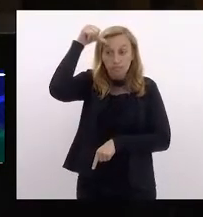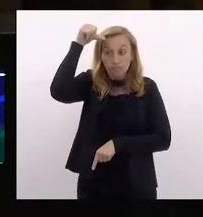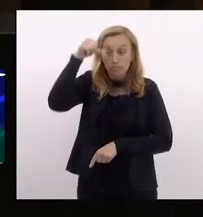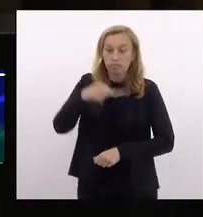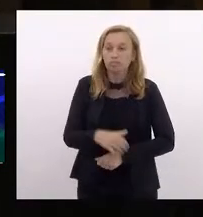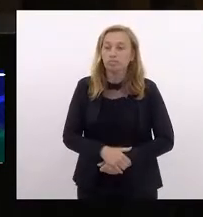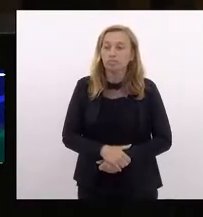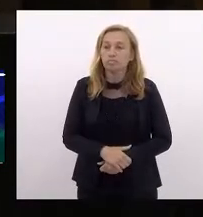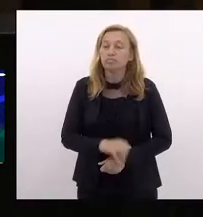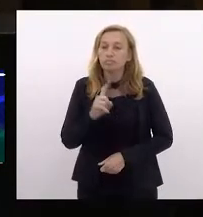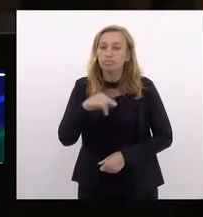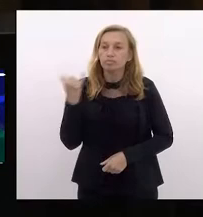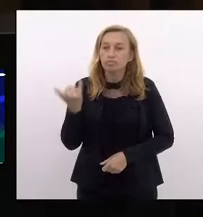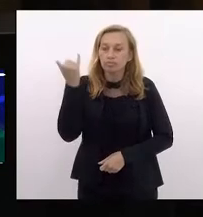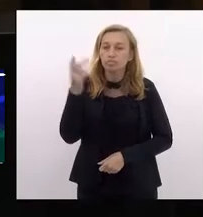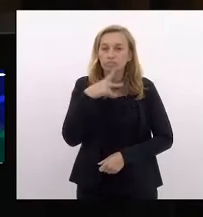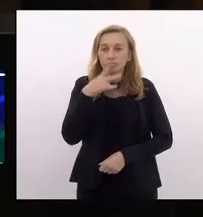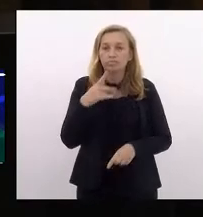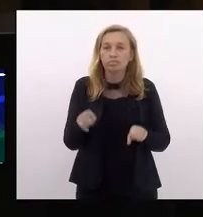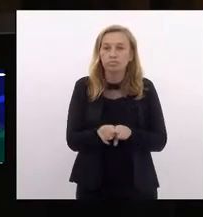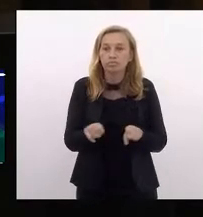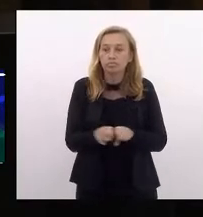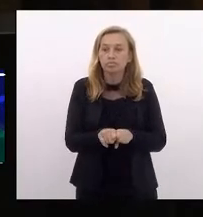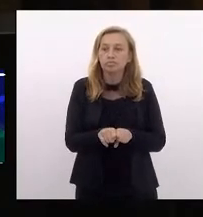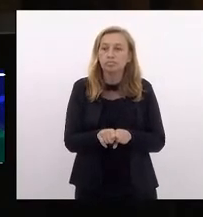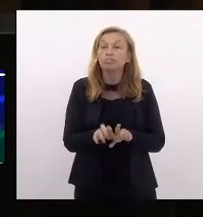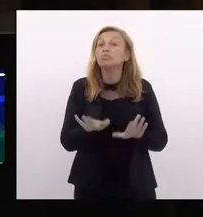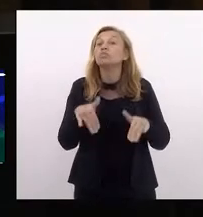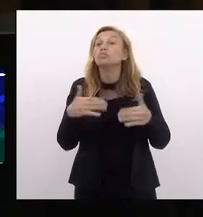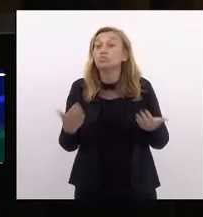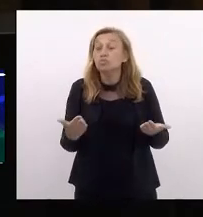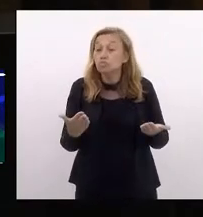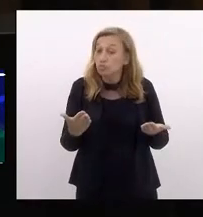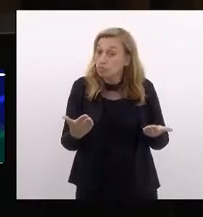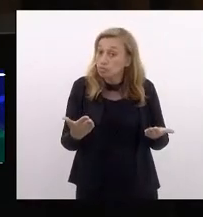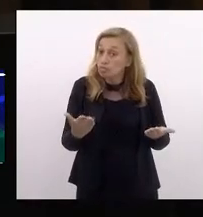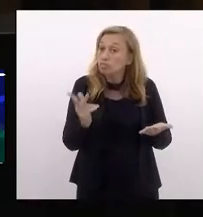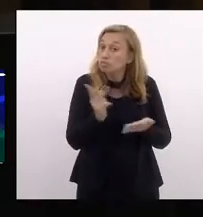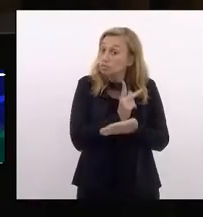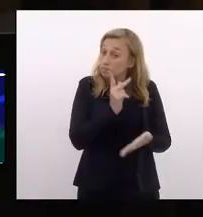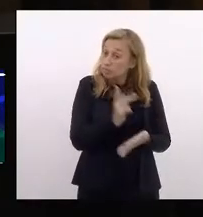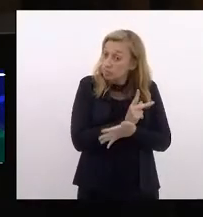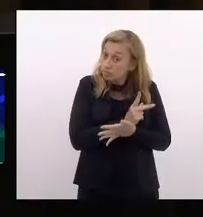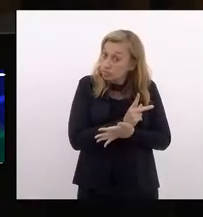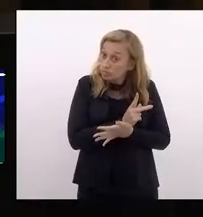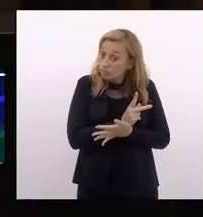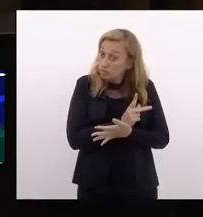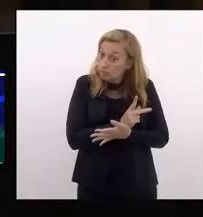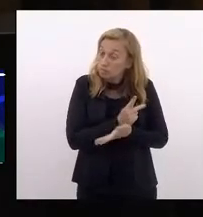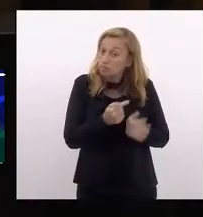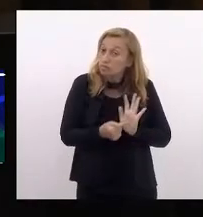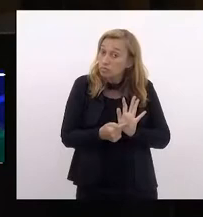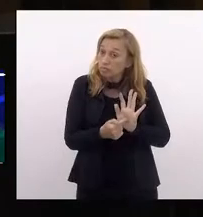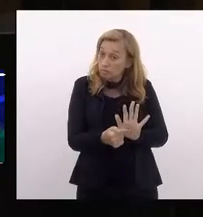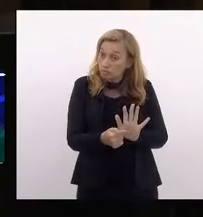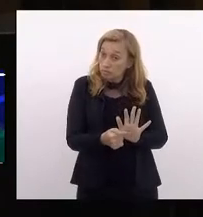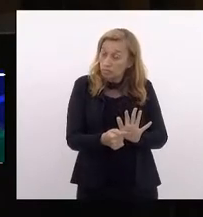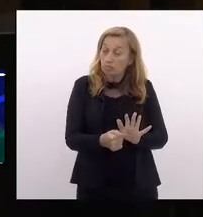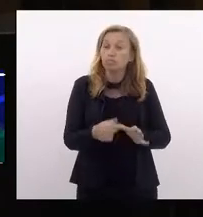Castro e importante dizer também quais foram as irregularidades apontadas